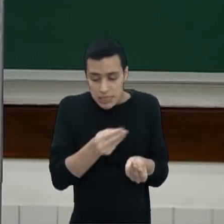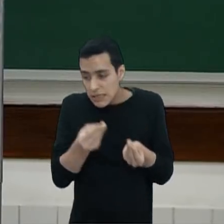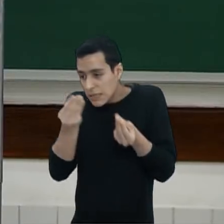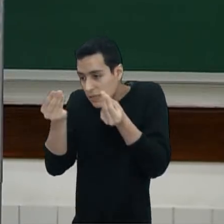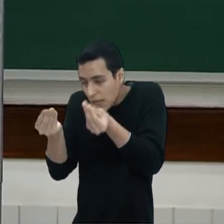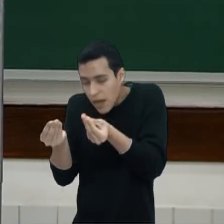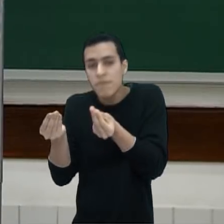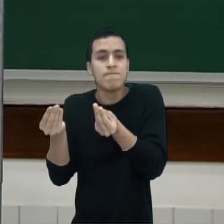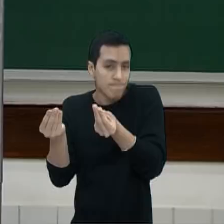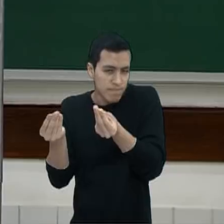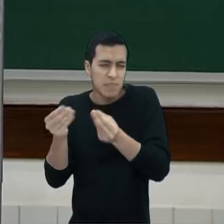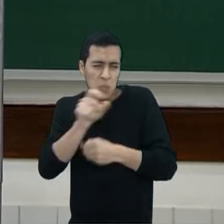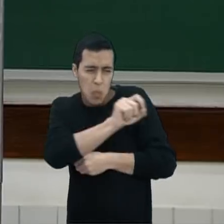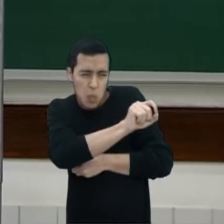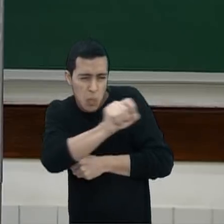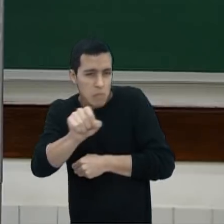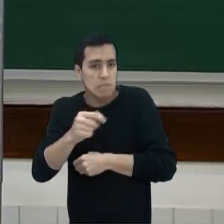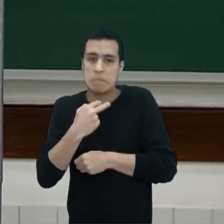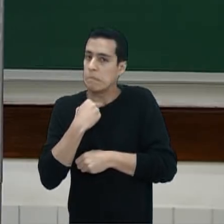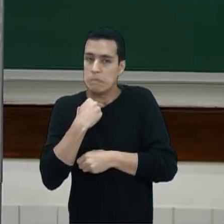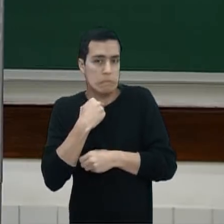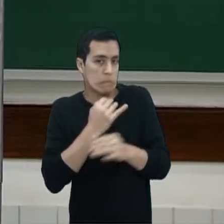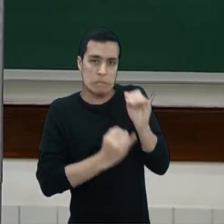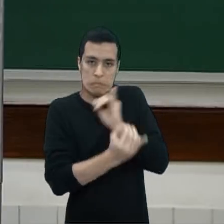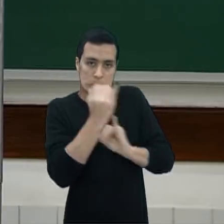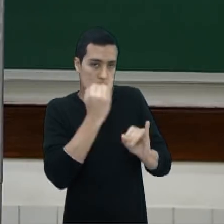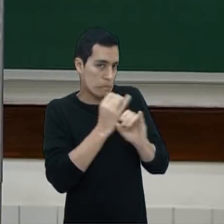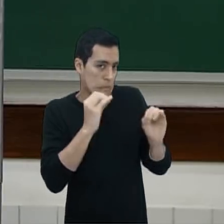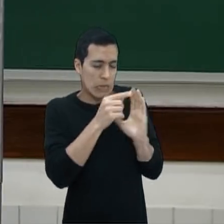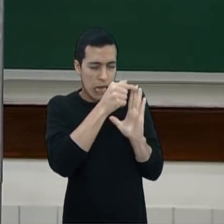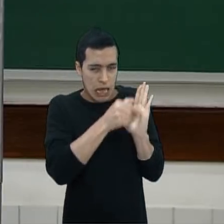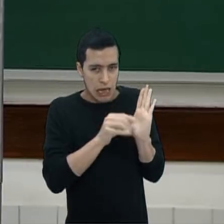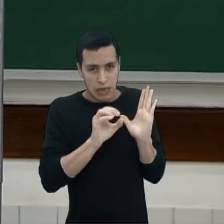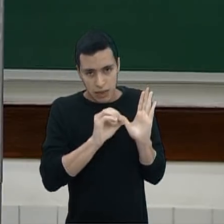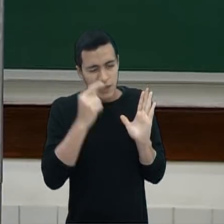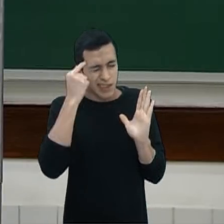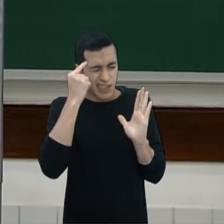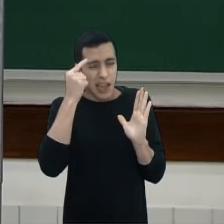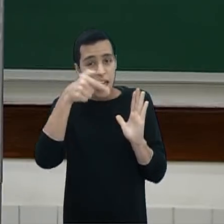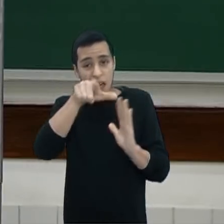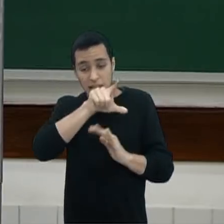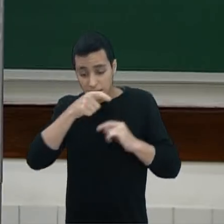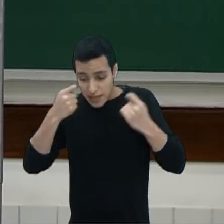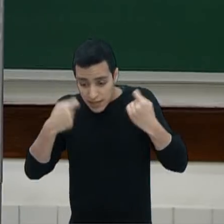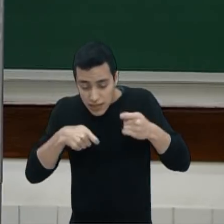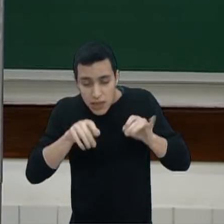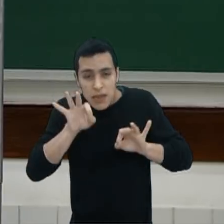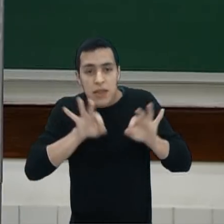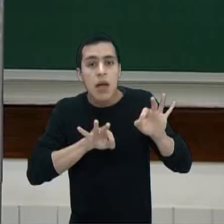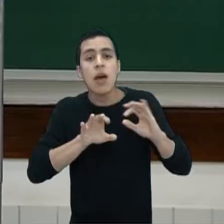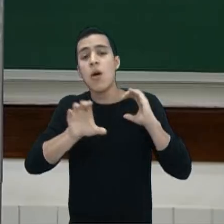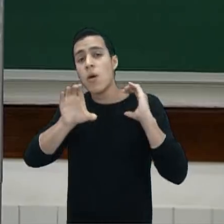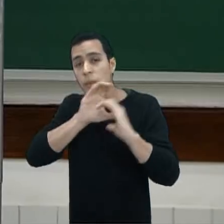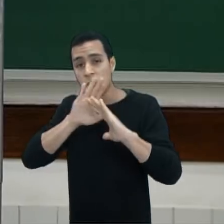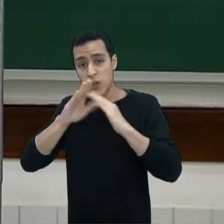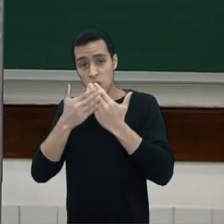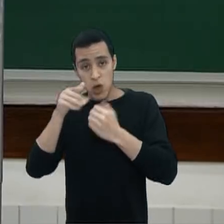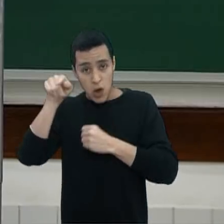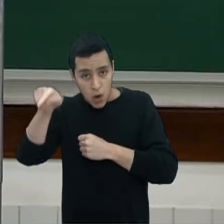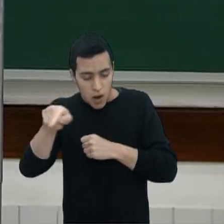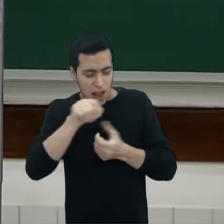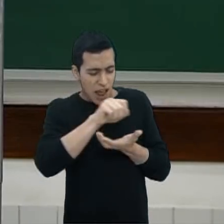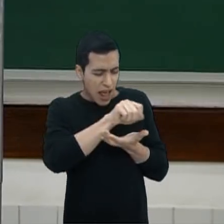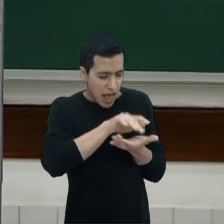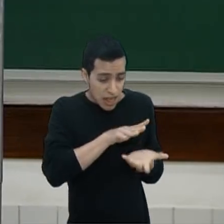para os alunos que não estão tendo acesso ao aplicativo, certo? É bem necessário, então, estar fazendo a comunicação com a escola, levar